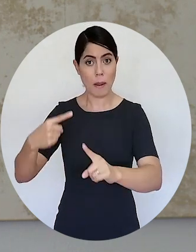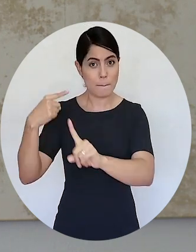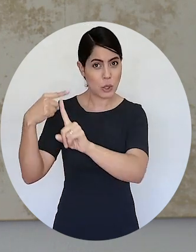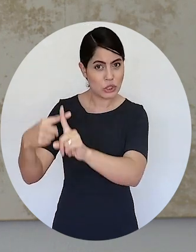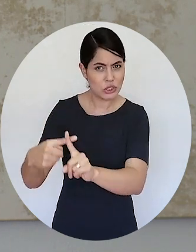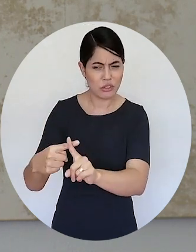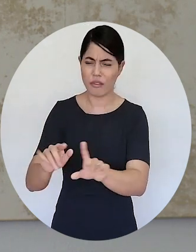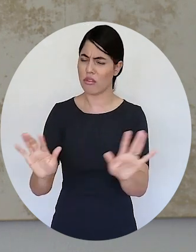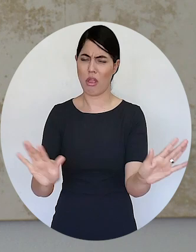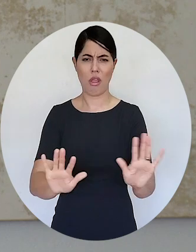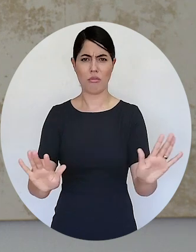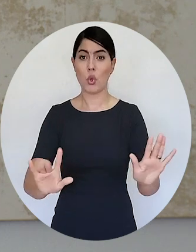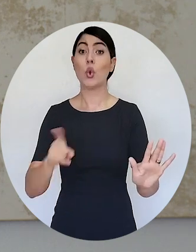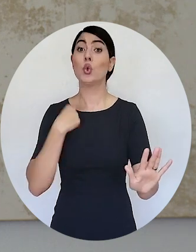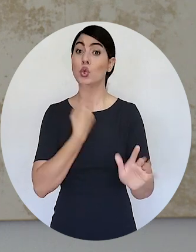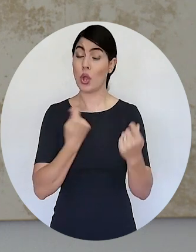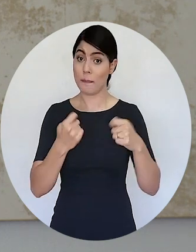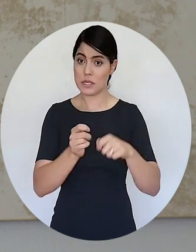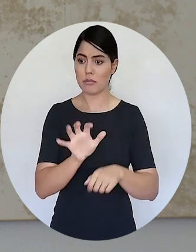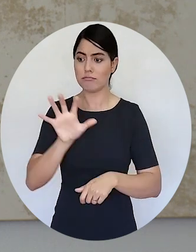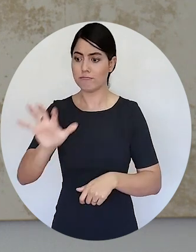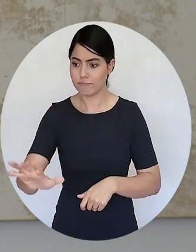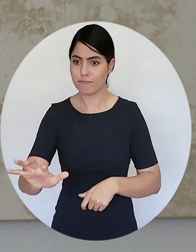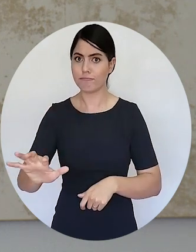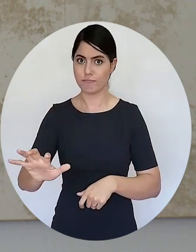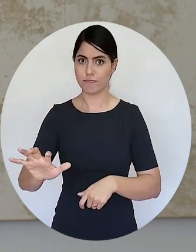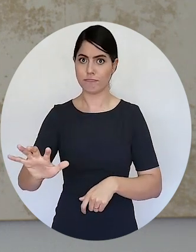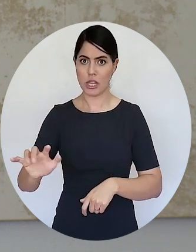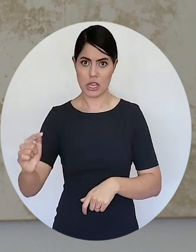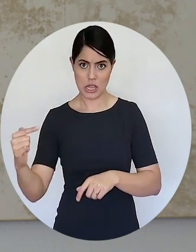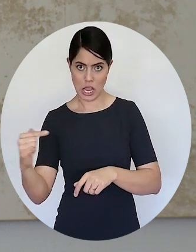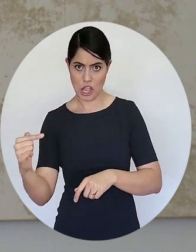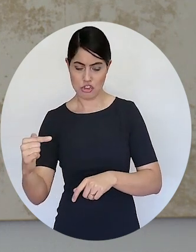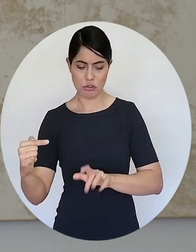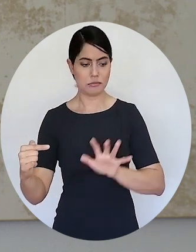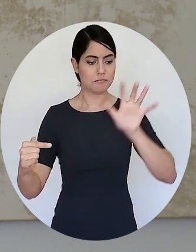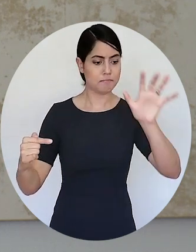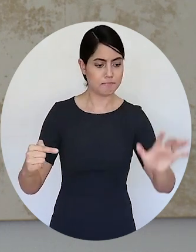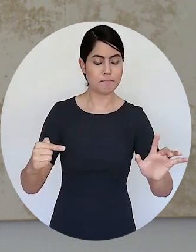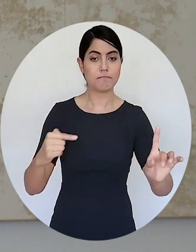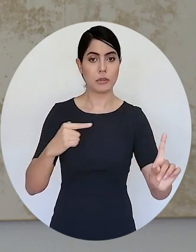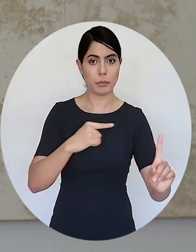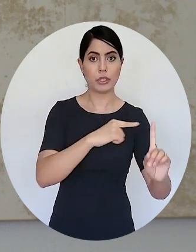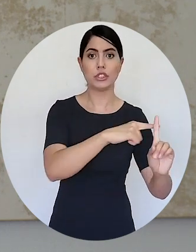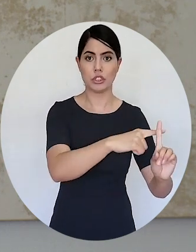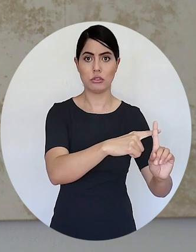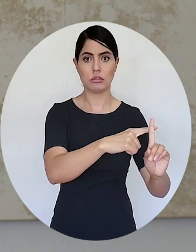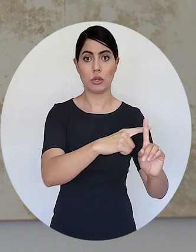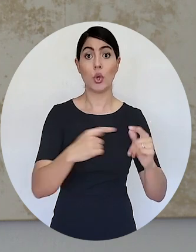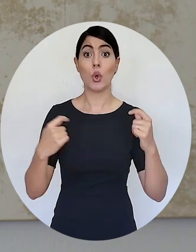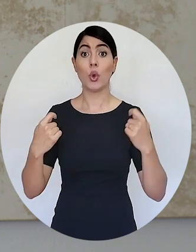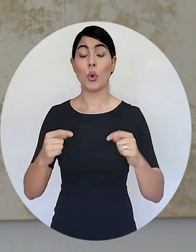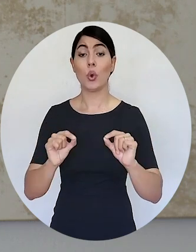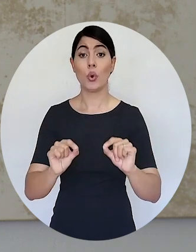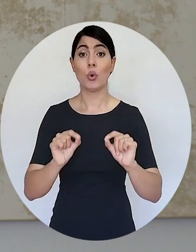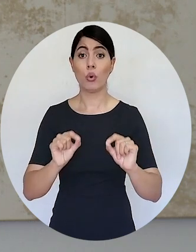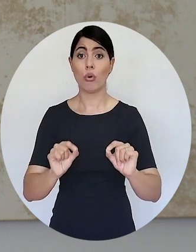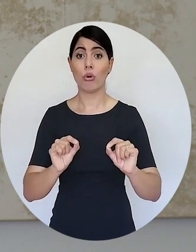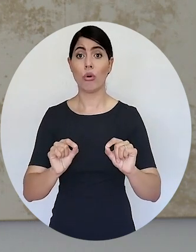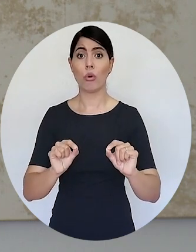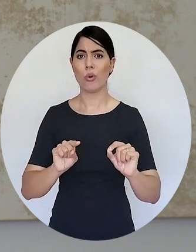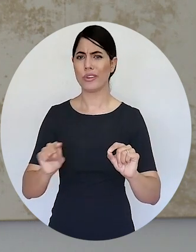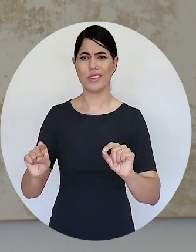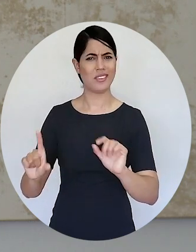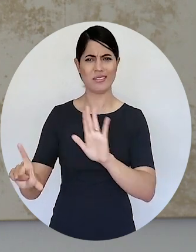positiva. Nós temos, nesse momento, que separar o que é ilegal, separar o que